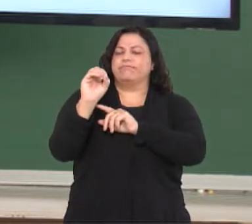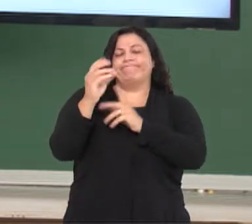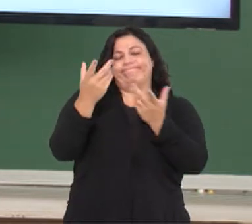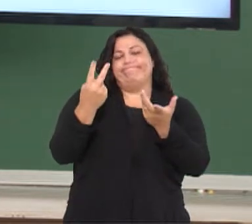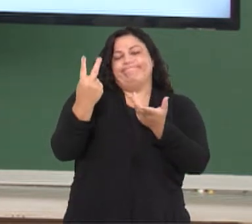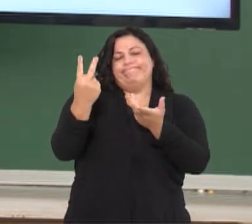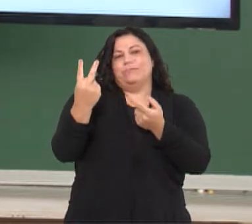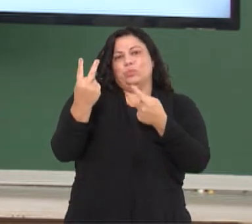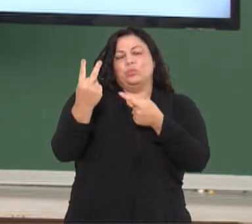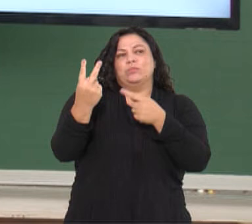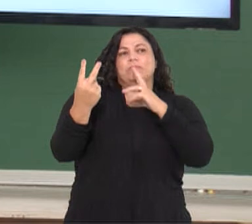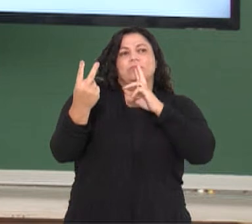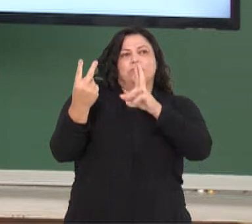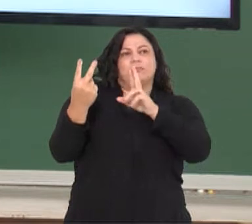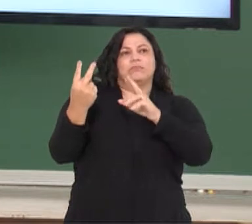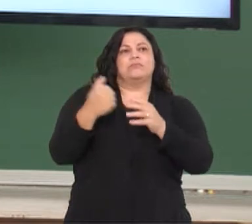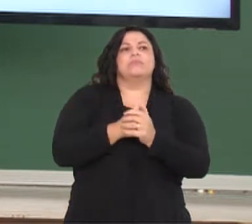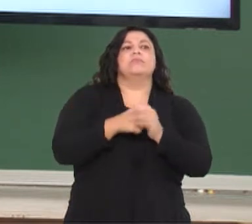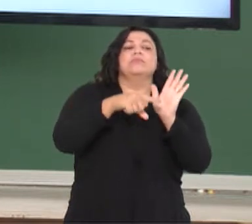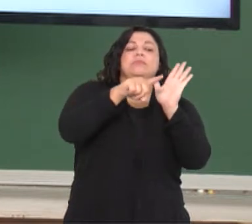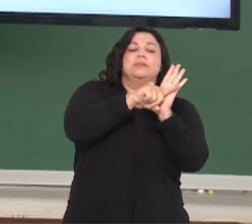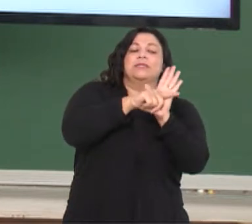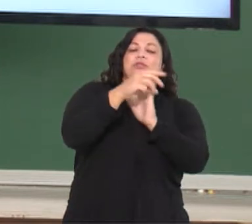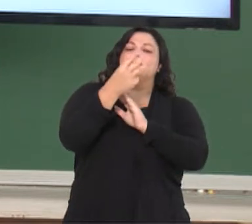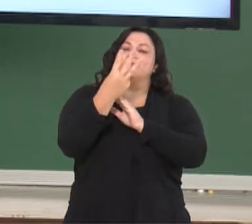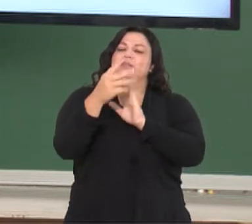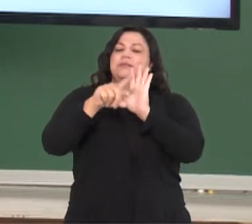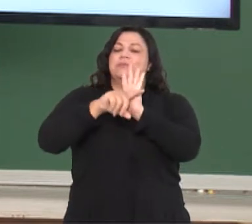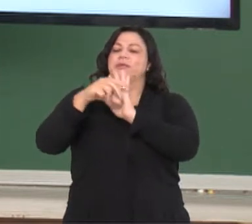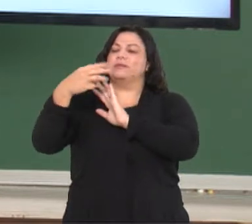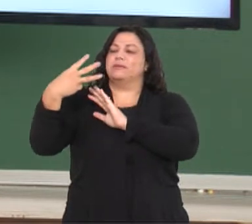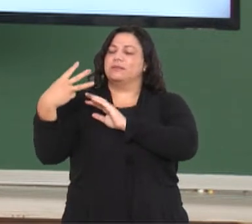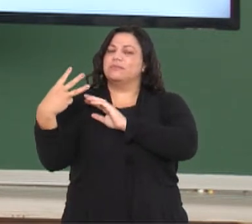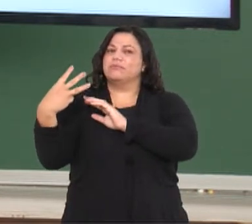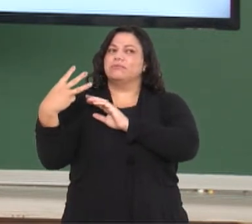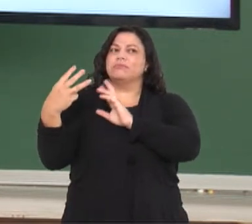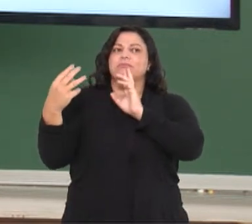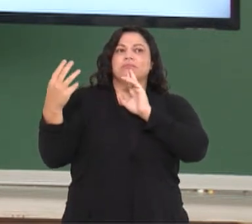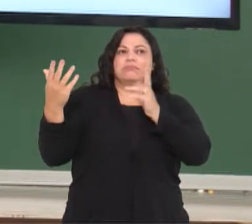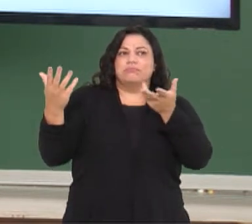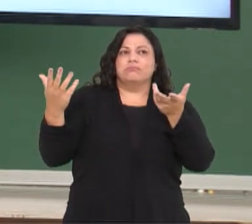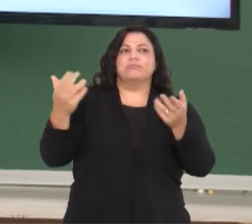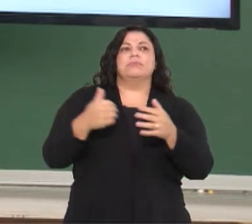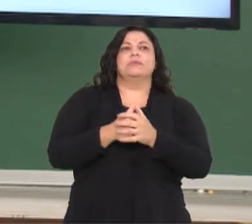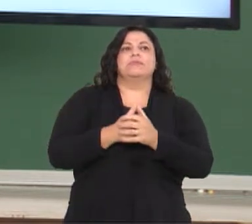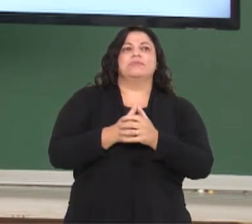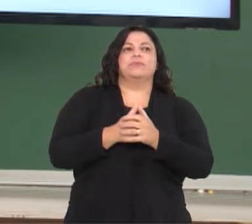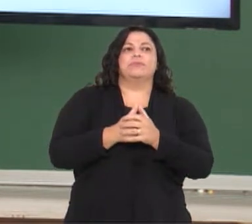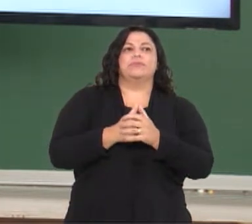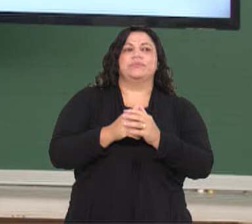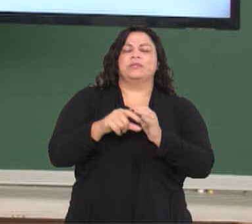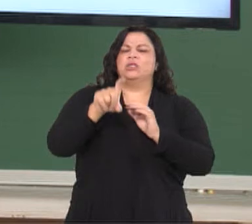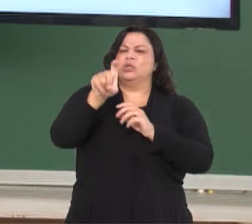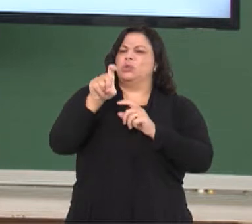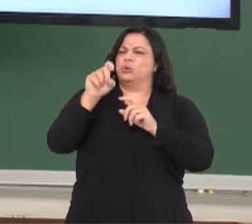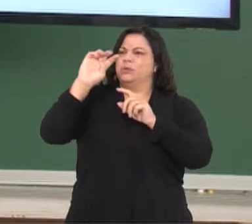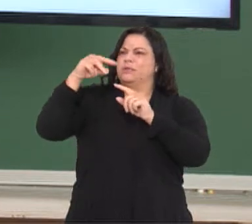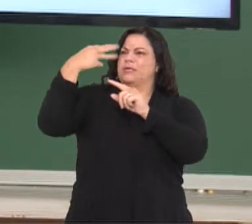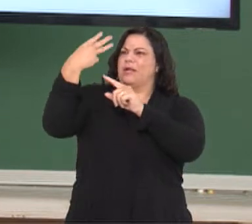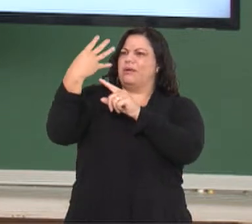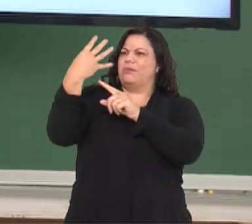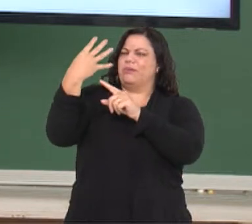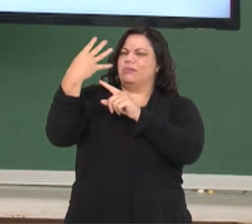Aqui, negativo 3 menos negativo 3. Aqui no x à quarta, não tem nenhum x à quarta no